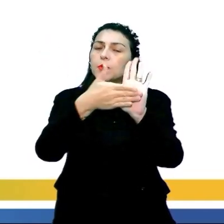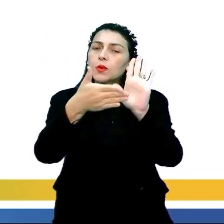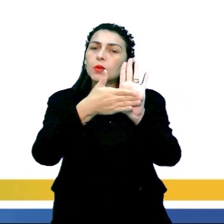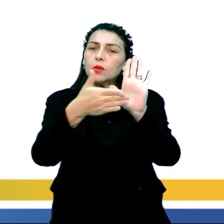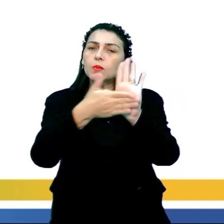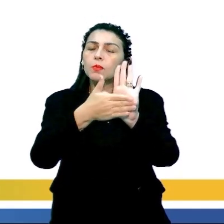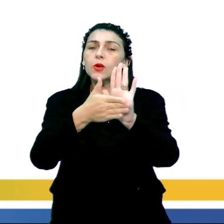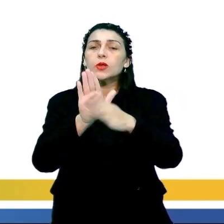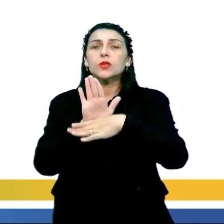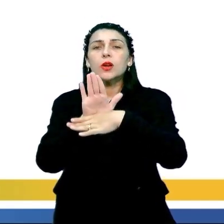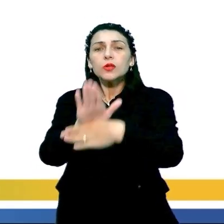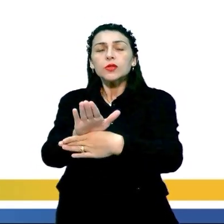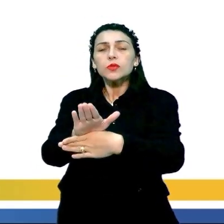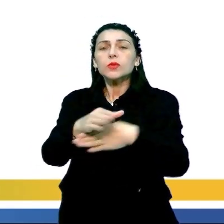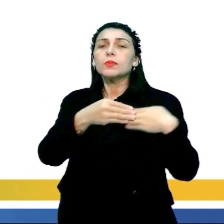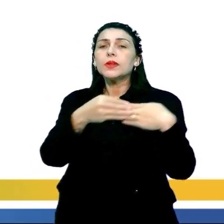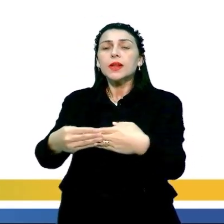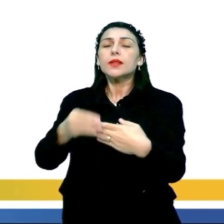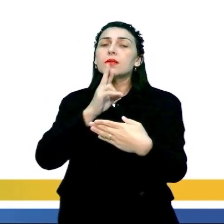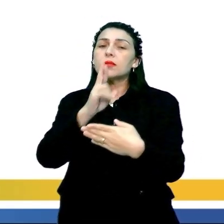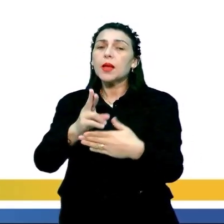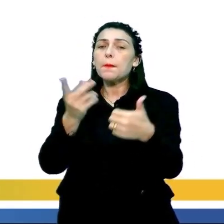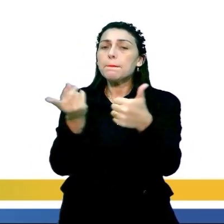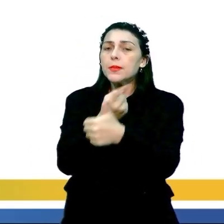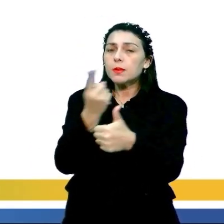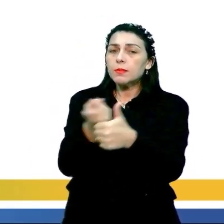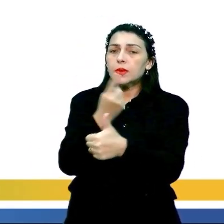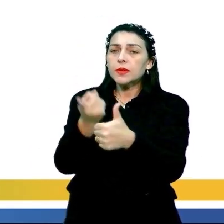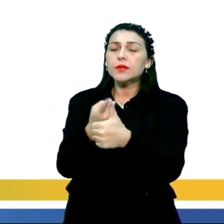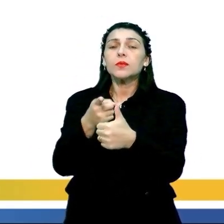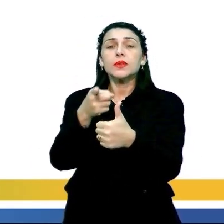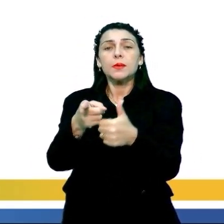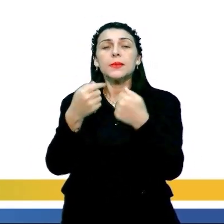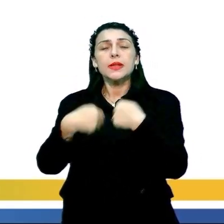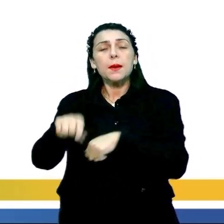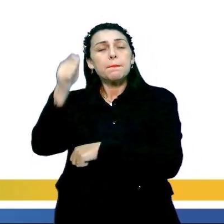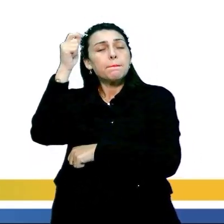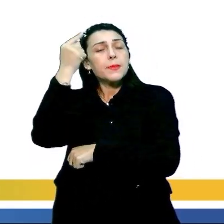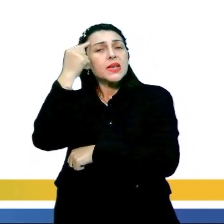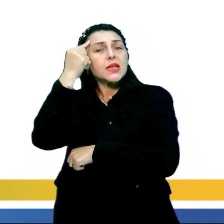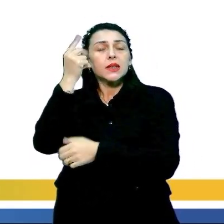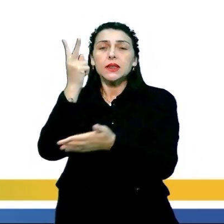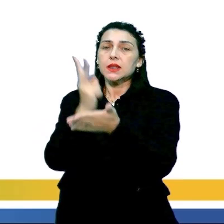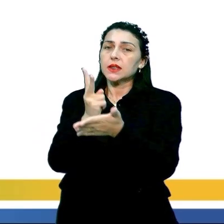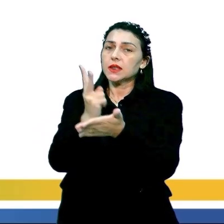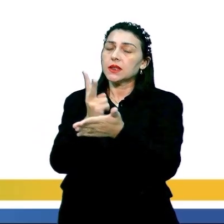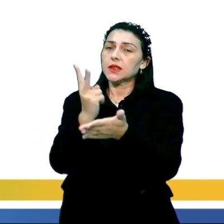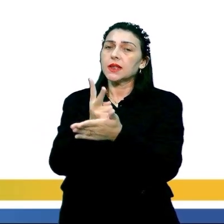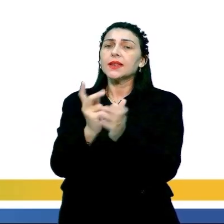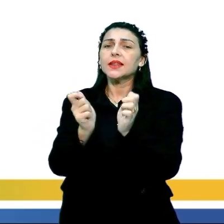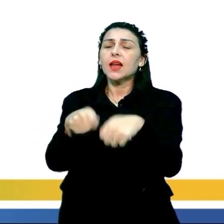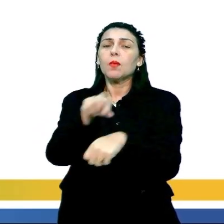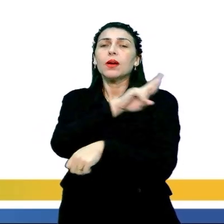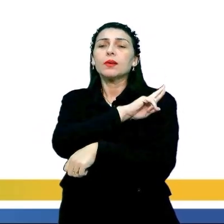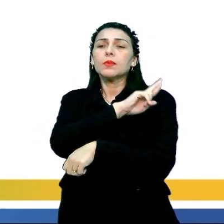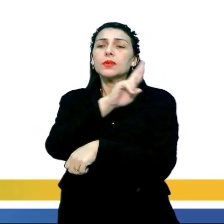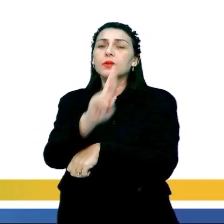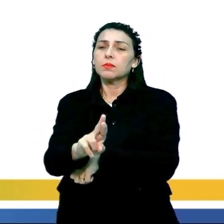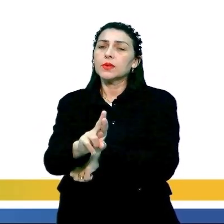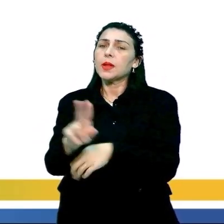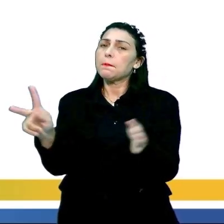de intervenção. Em primeiro lugar, você deve pensar sempre que há uma